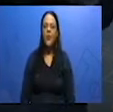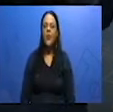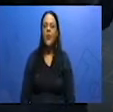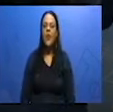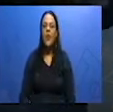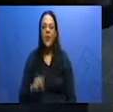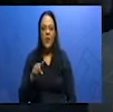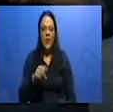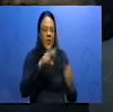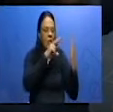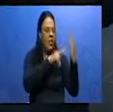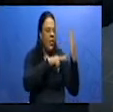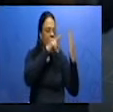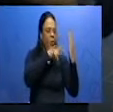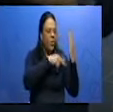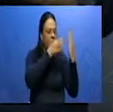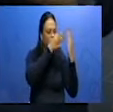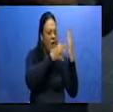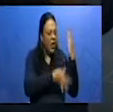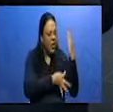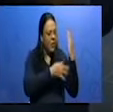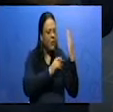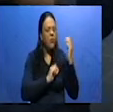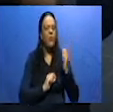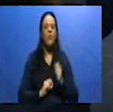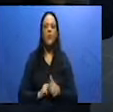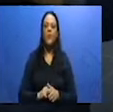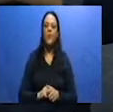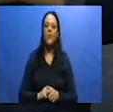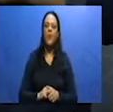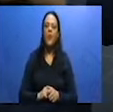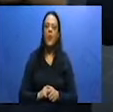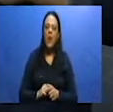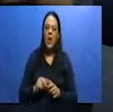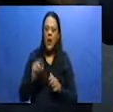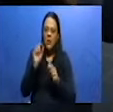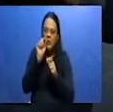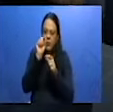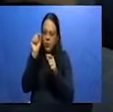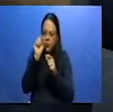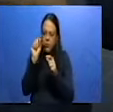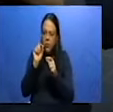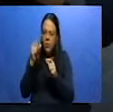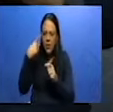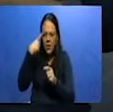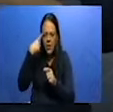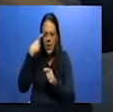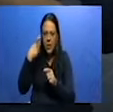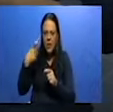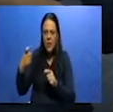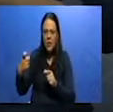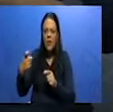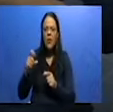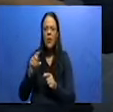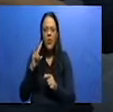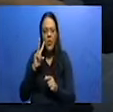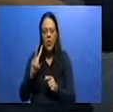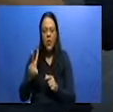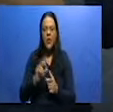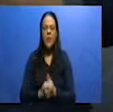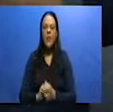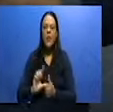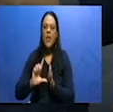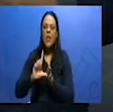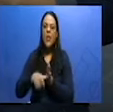ao texto, ler com bastante atenção, grifar o que achar interessante, o que achar relevante e vão